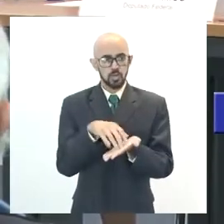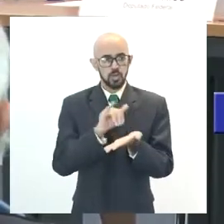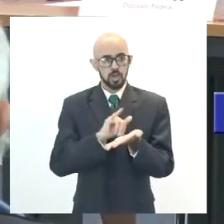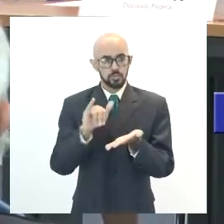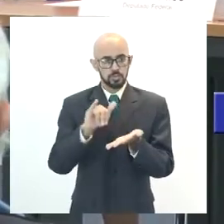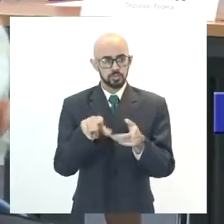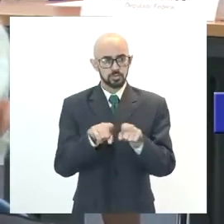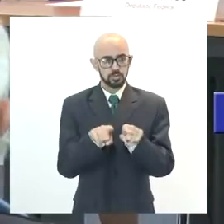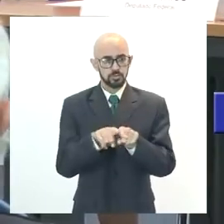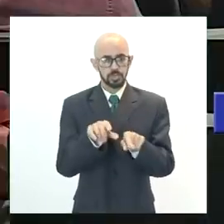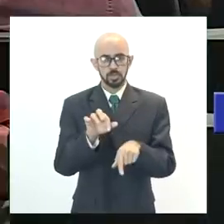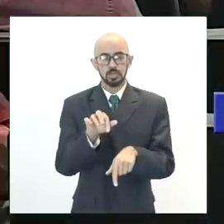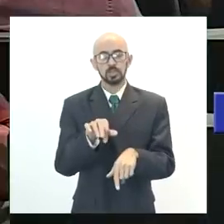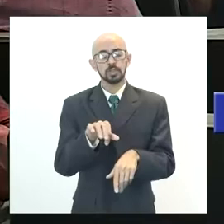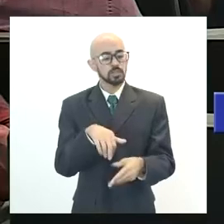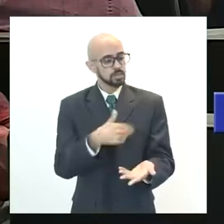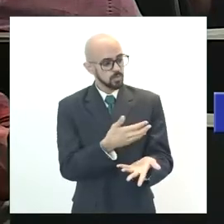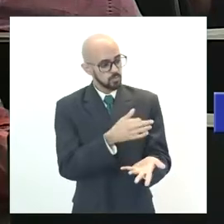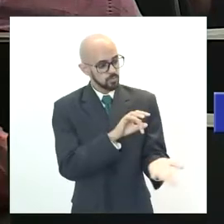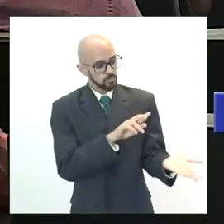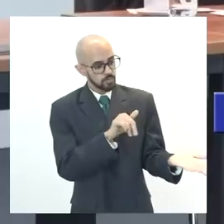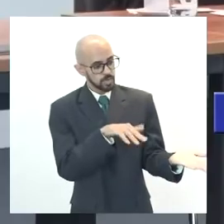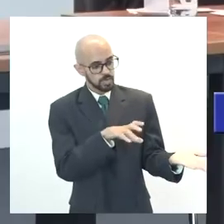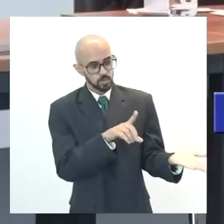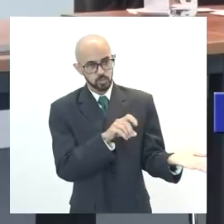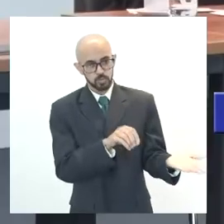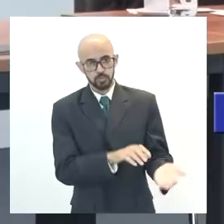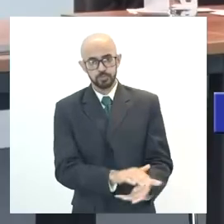Então vamos lá Fernando por favor